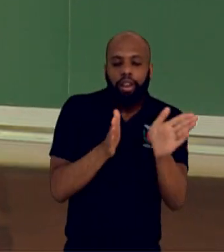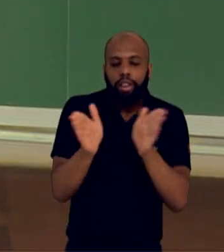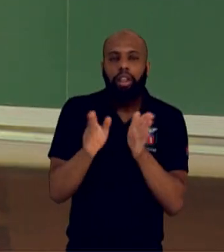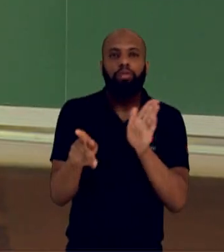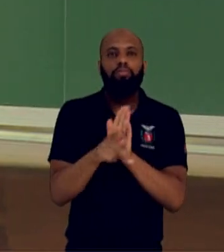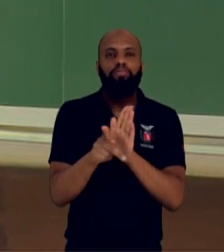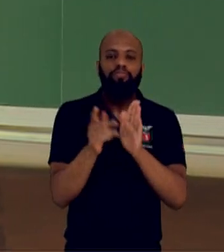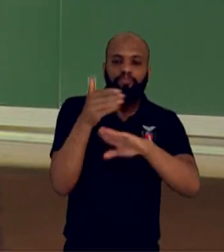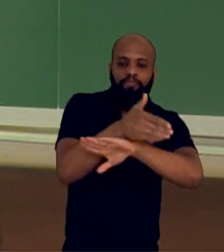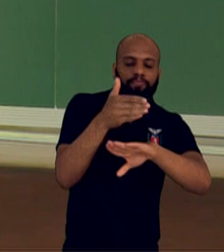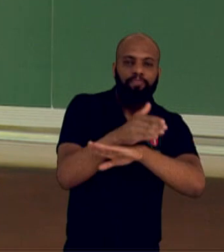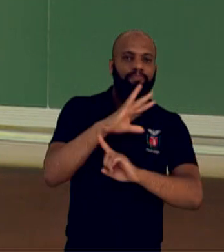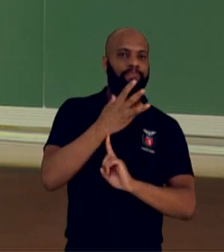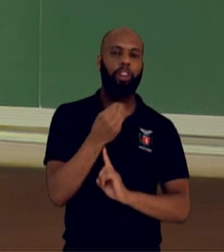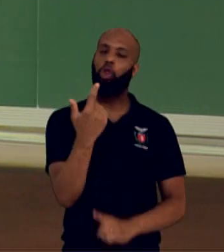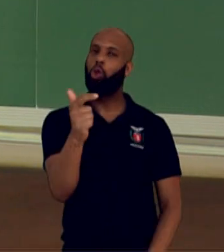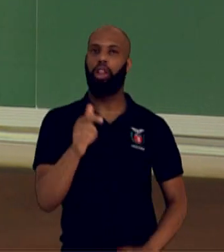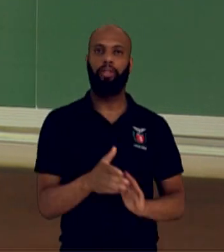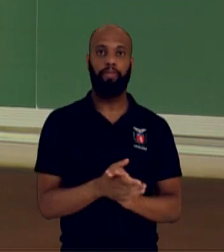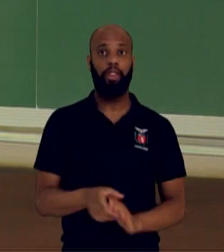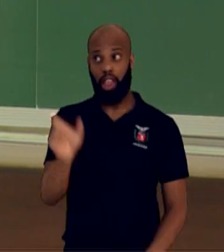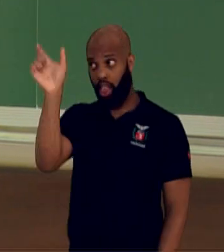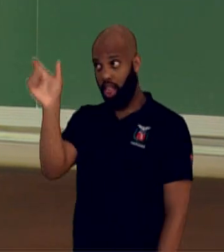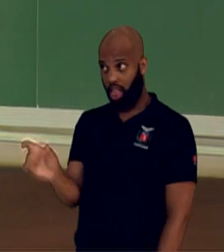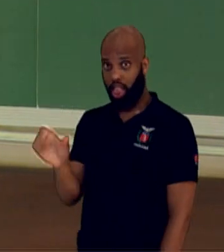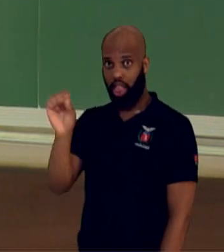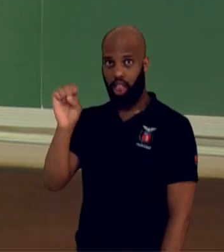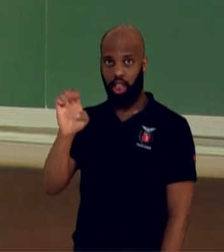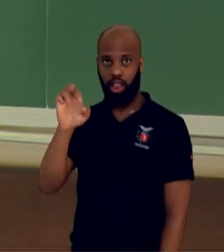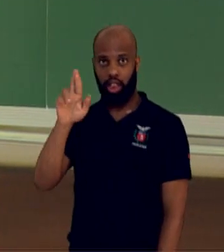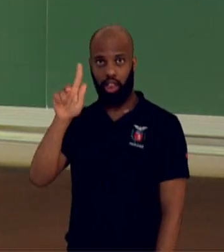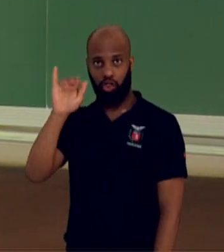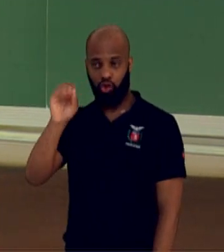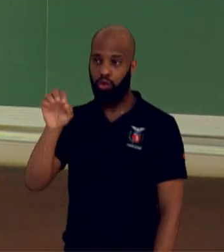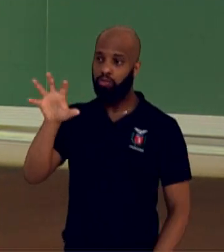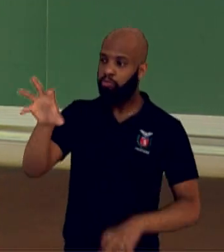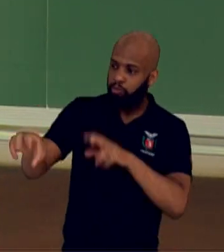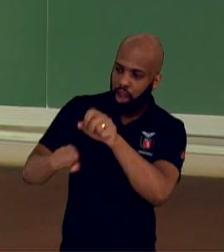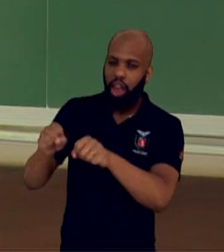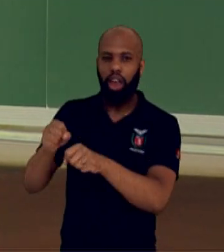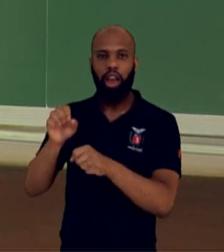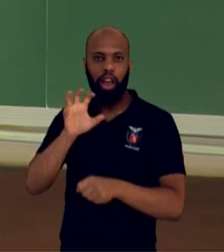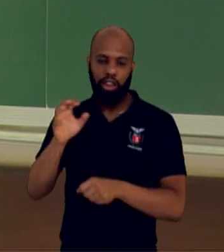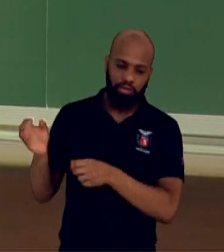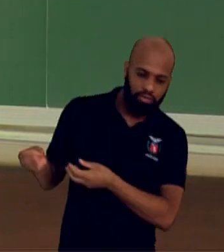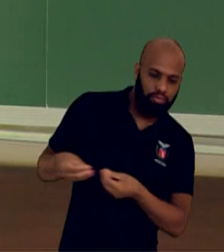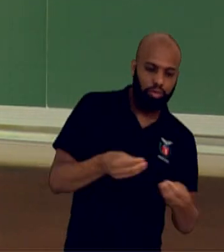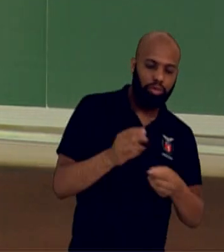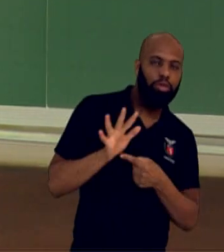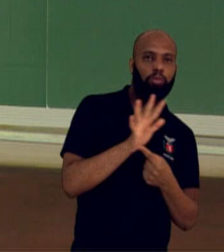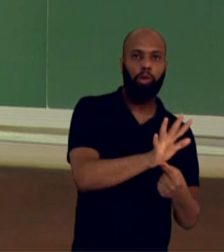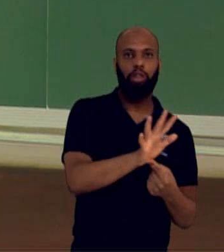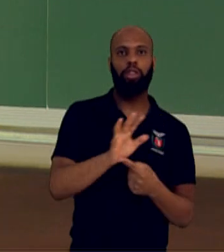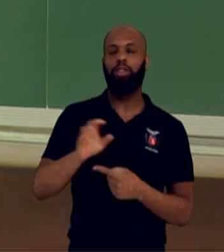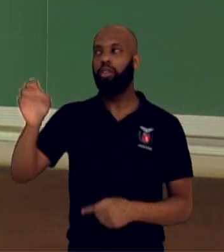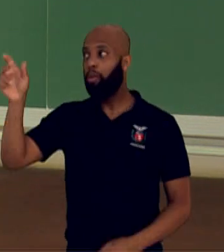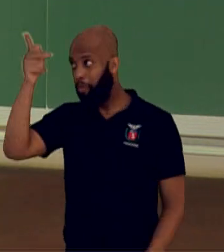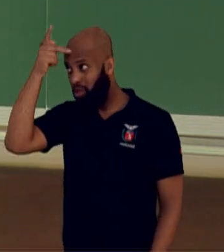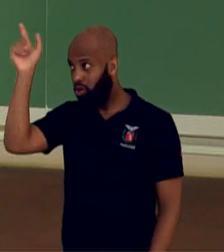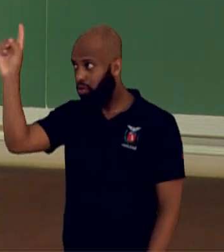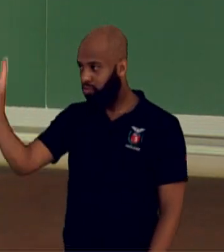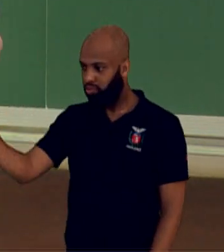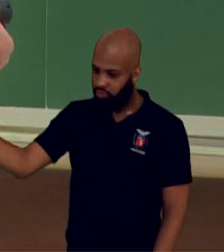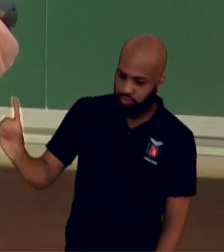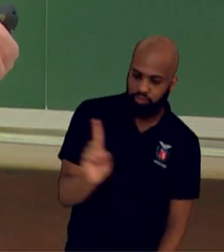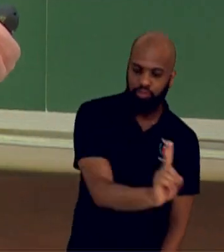né? Então ele busca isso e traz para essas pessoas ali daquela região, certo? E